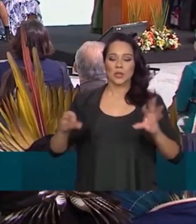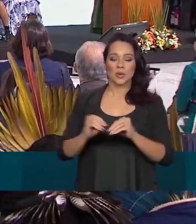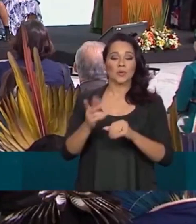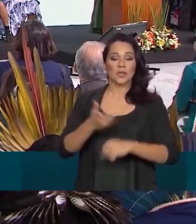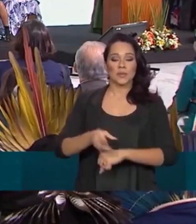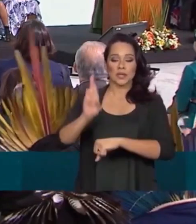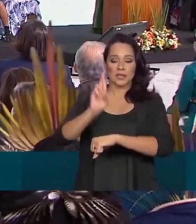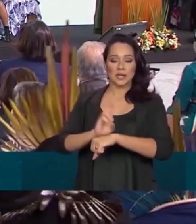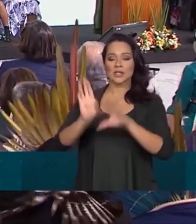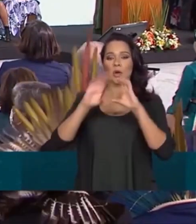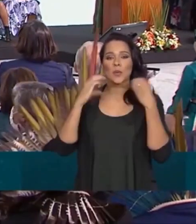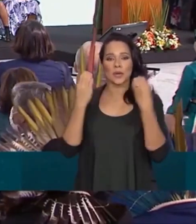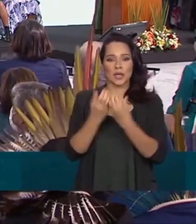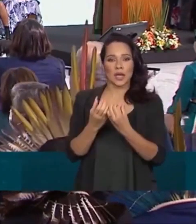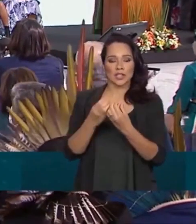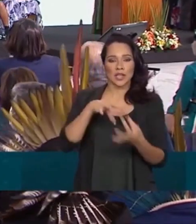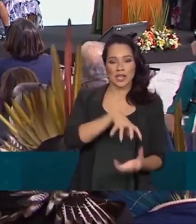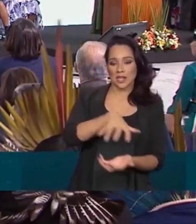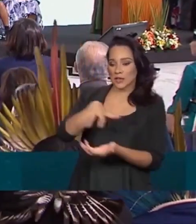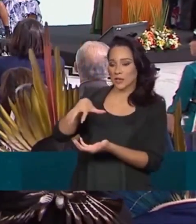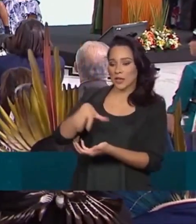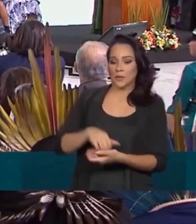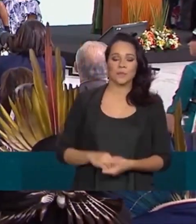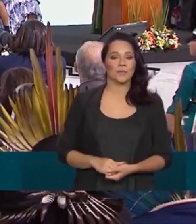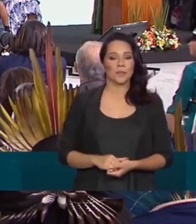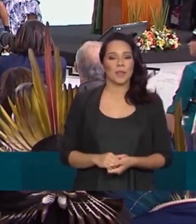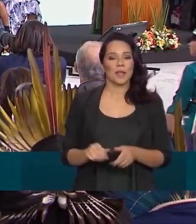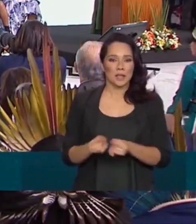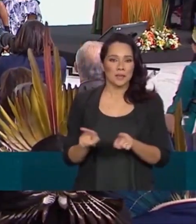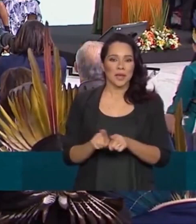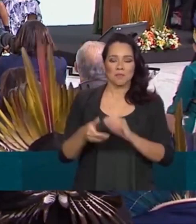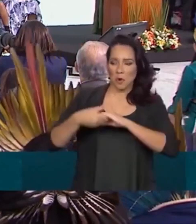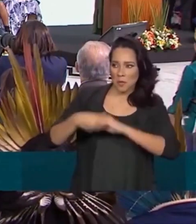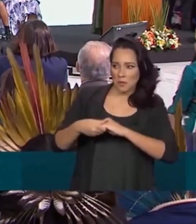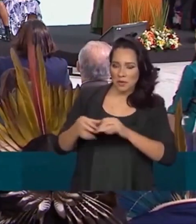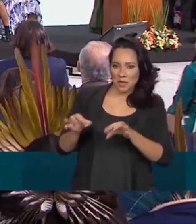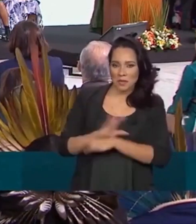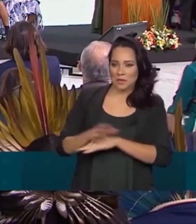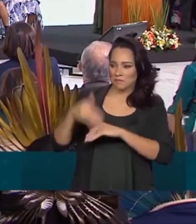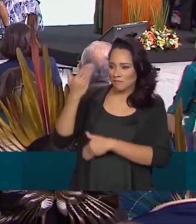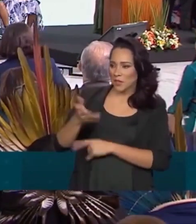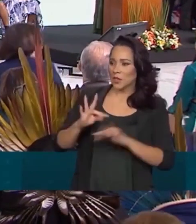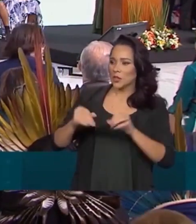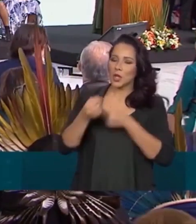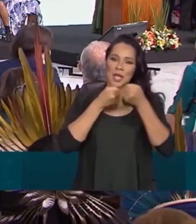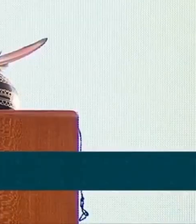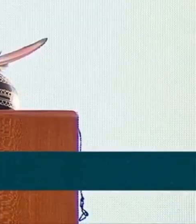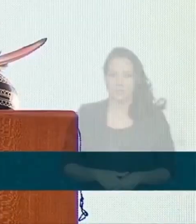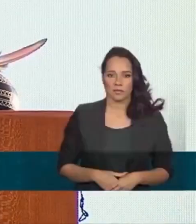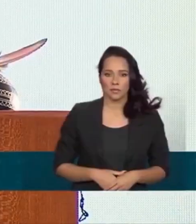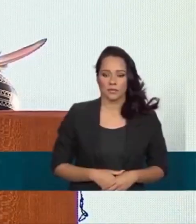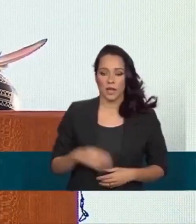Sônia Guajajara foi coordenador executiva da PIB articulação dos povos indígenas do Brasil nos últimos anos